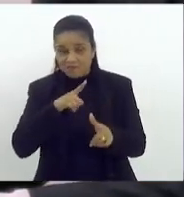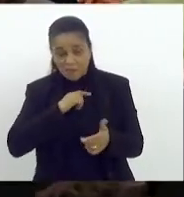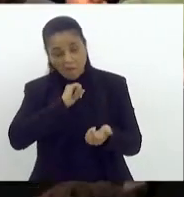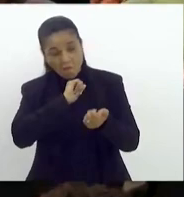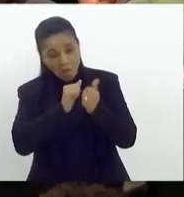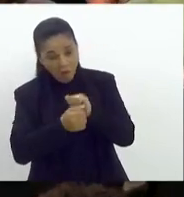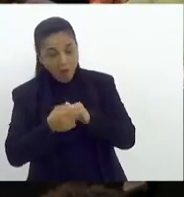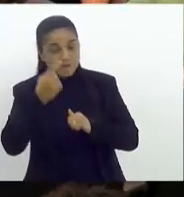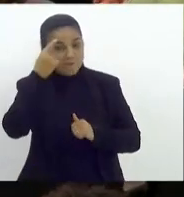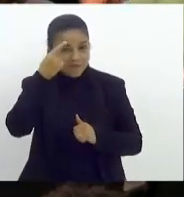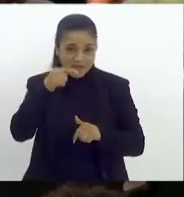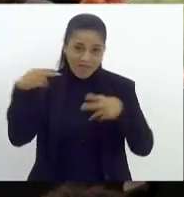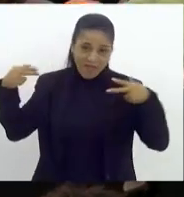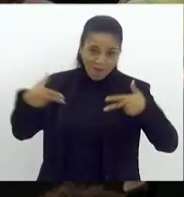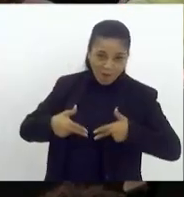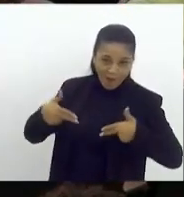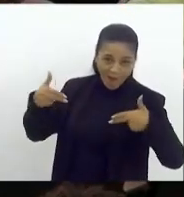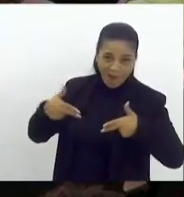esporte